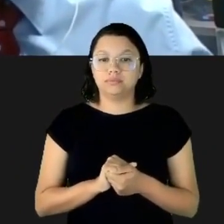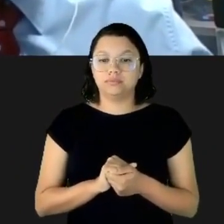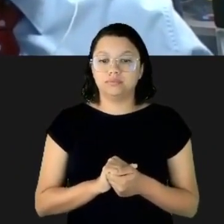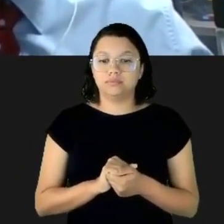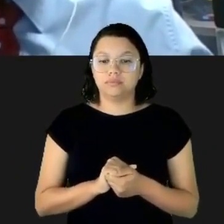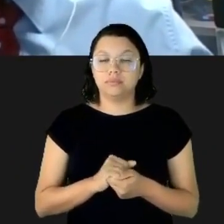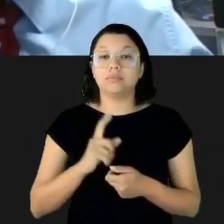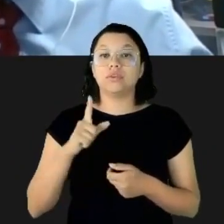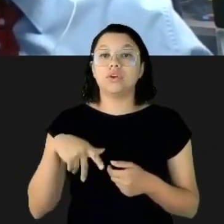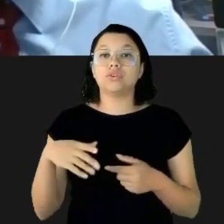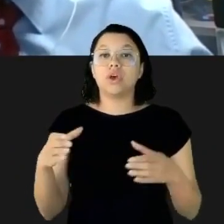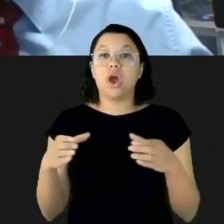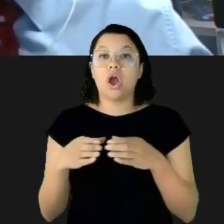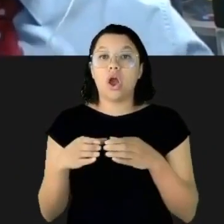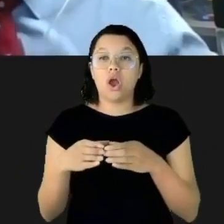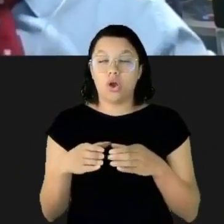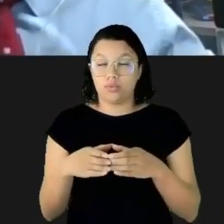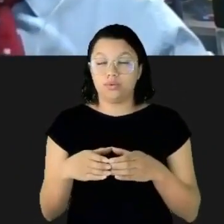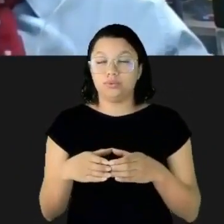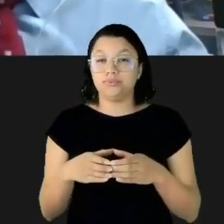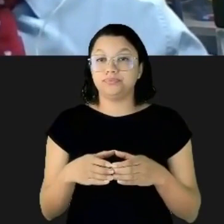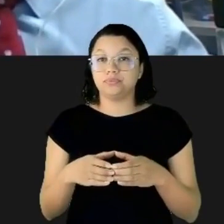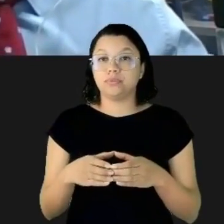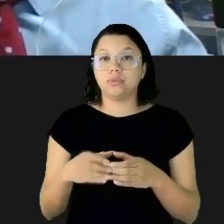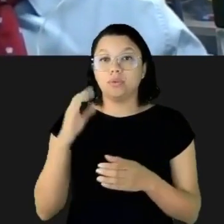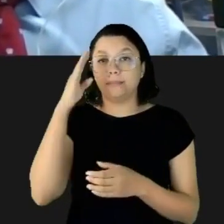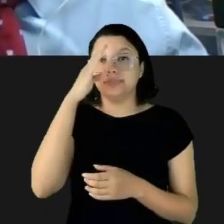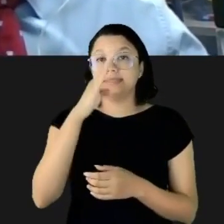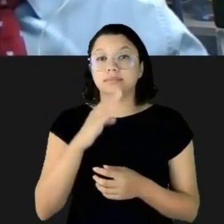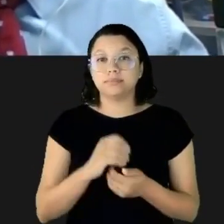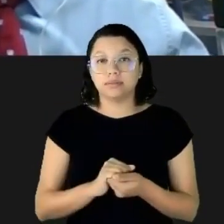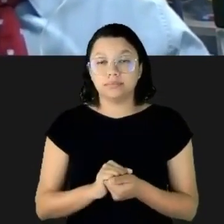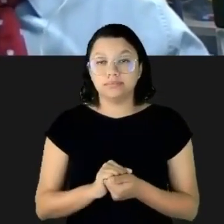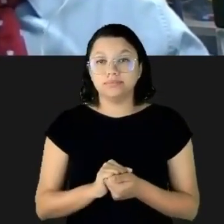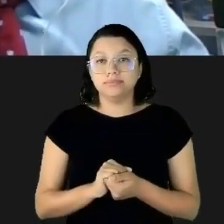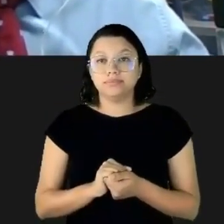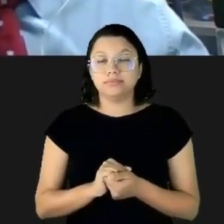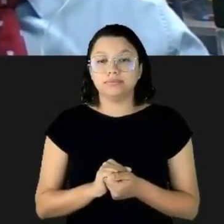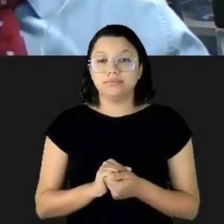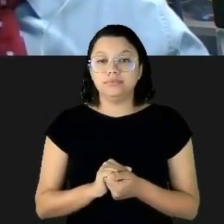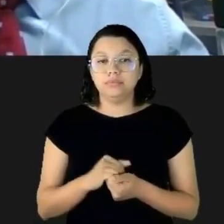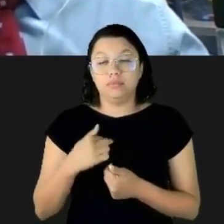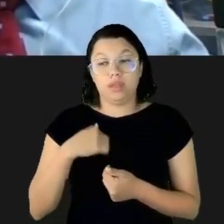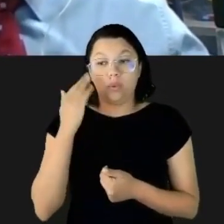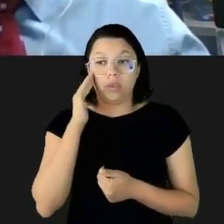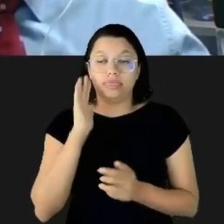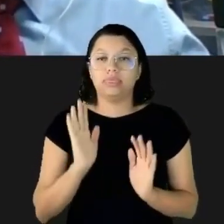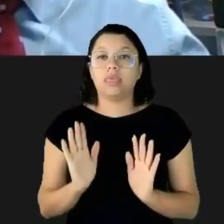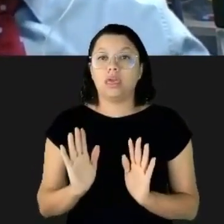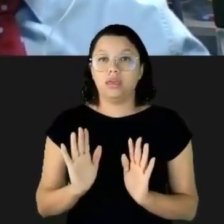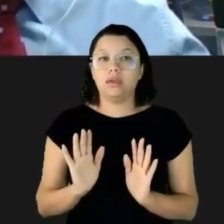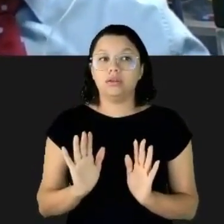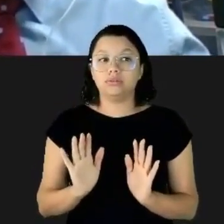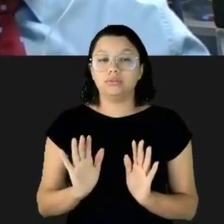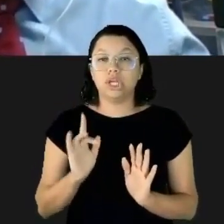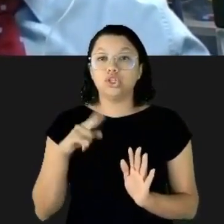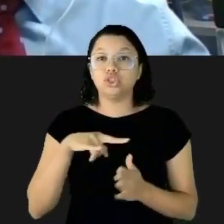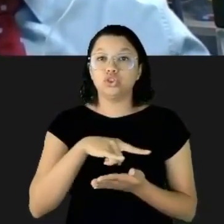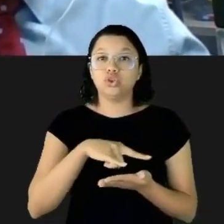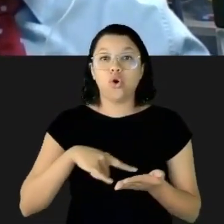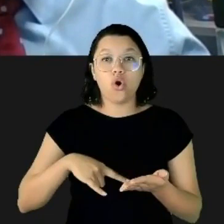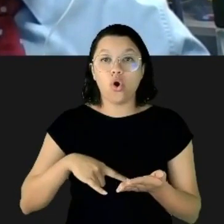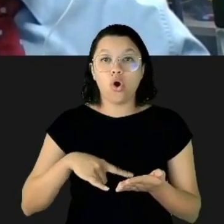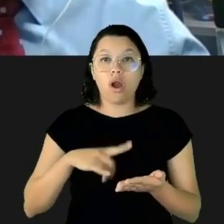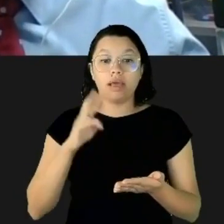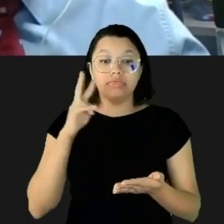os agrupadores o principal dele que eu eu entendo é o de